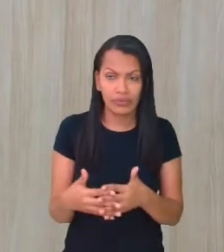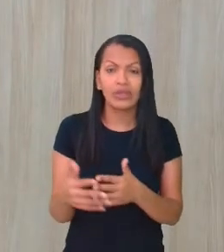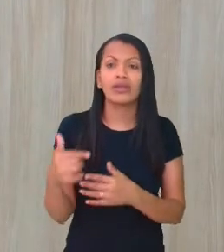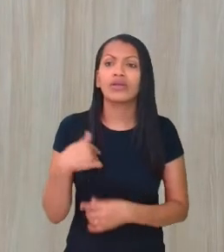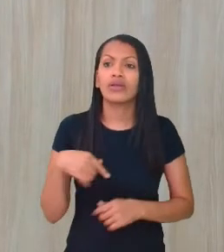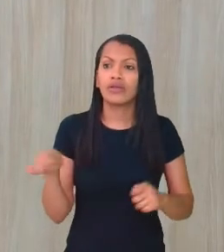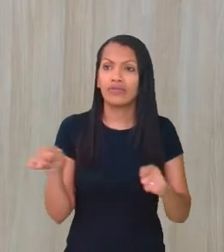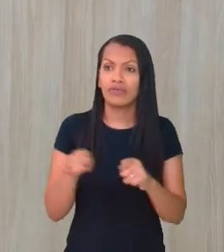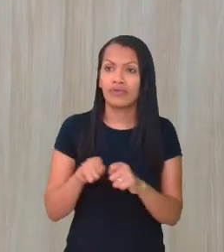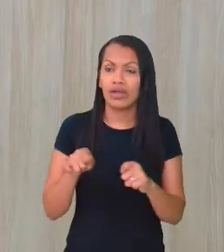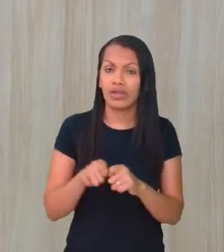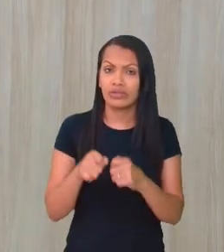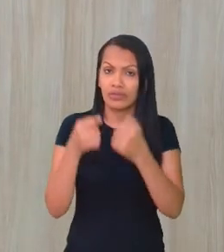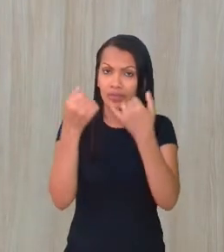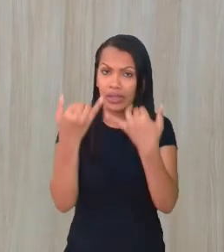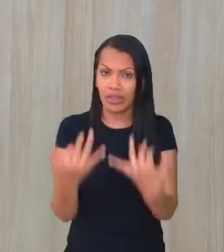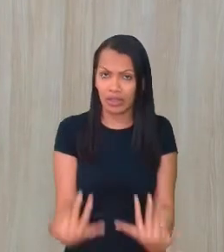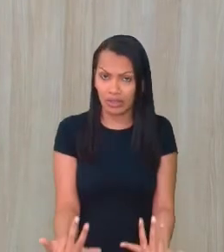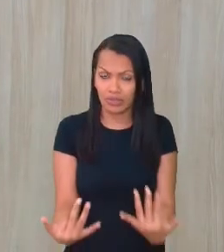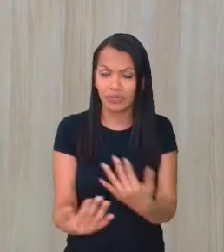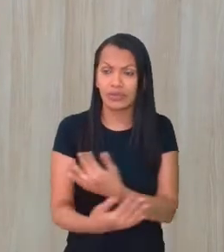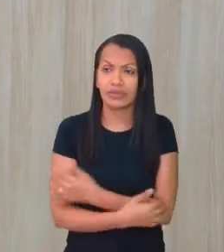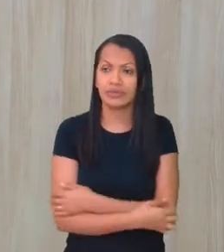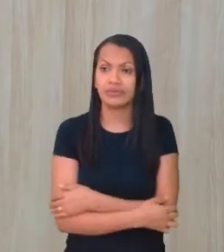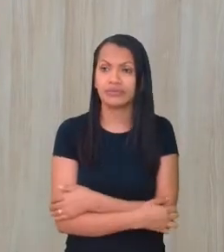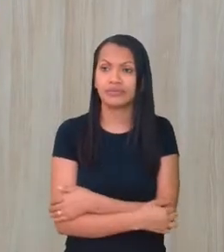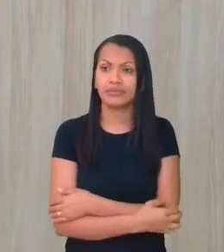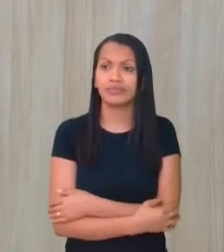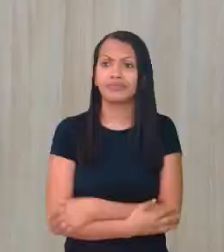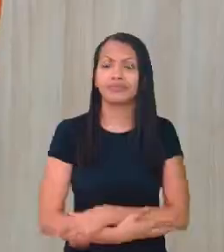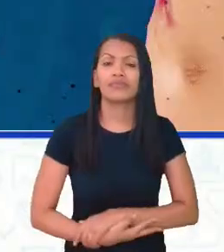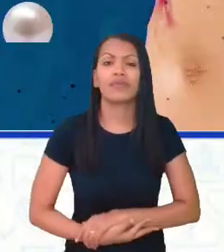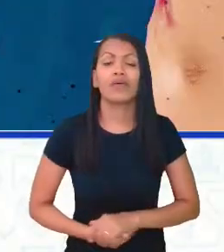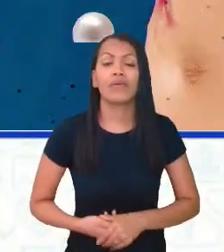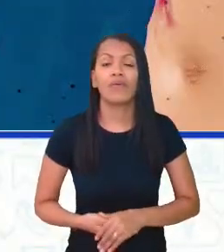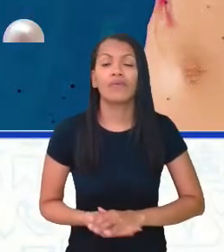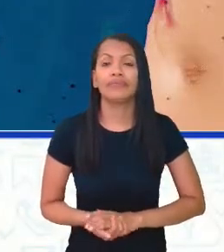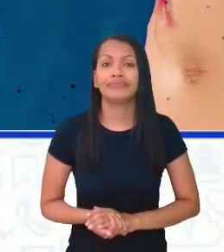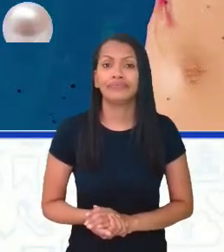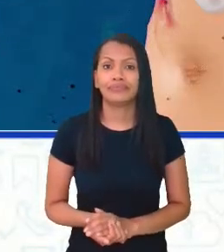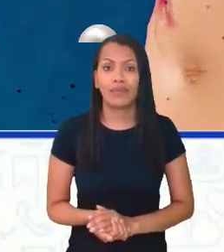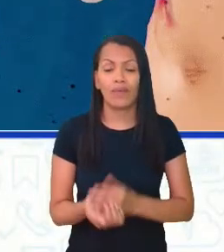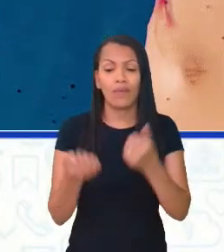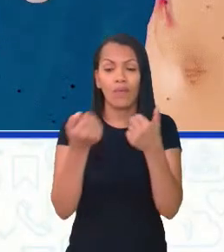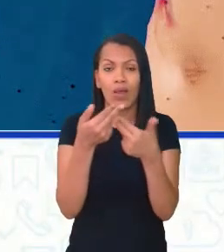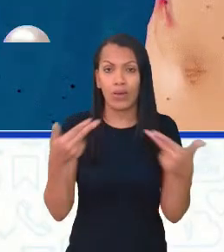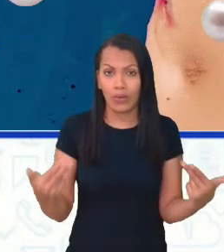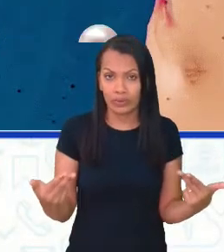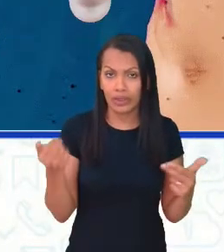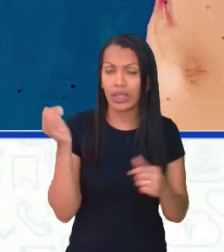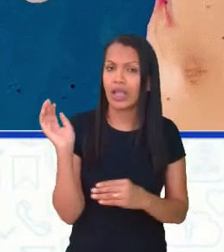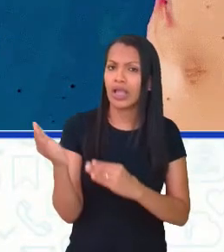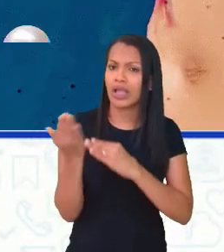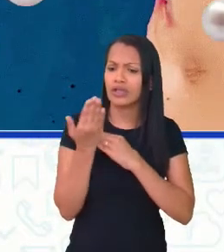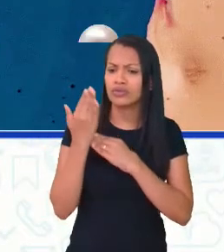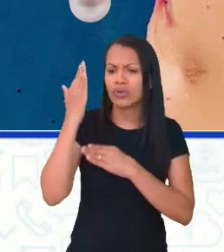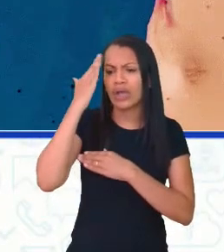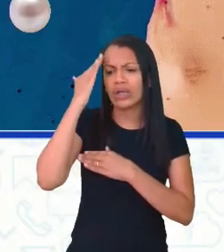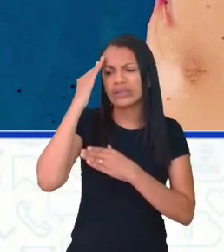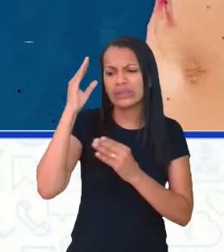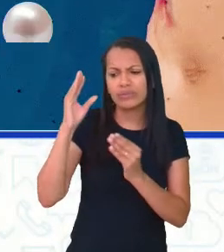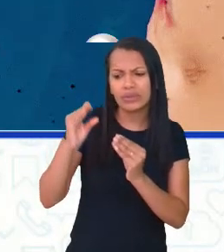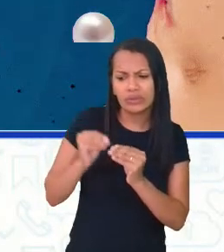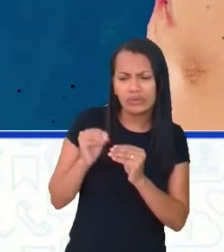faço a minha narratividade, tá certo? Um fator que ajuda muito na compreensão do texto é a